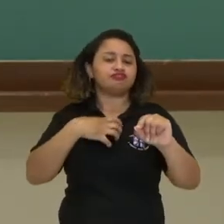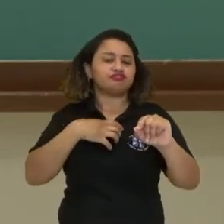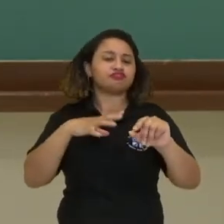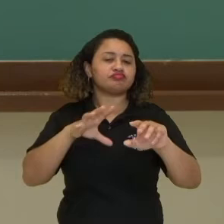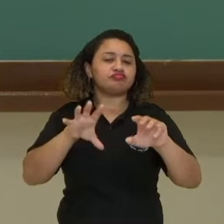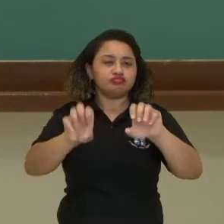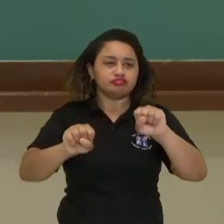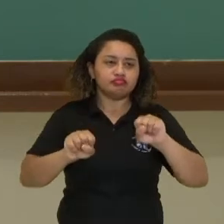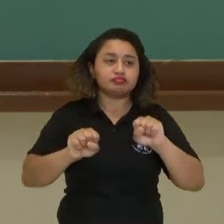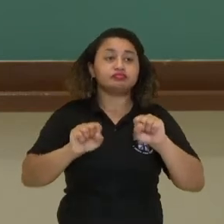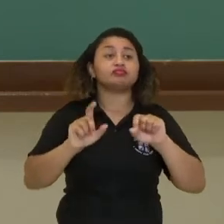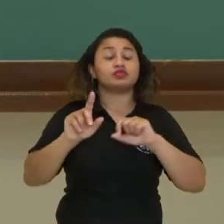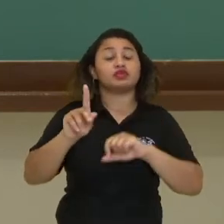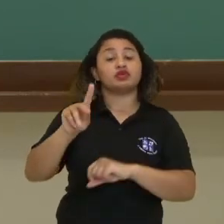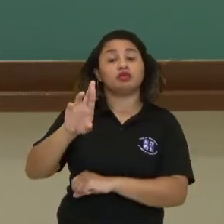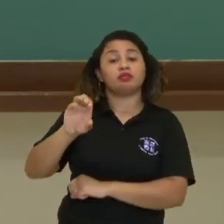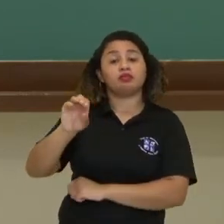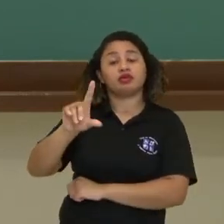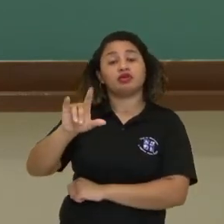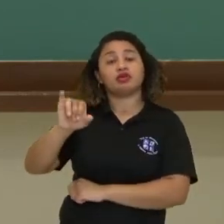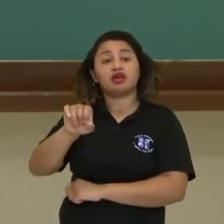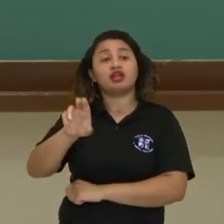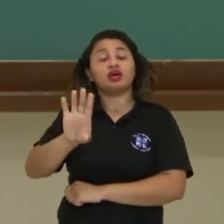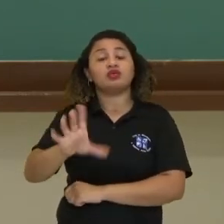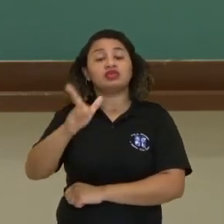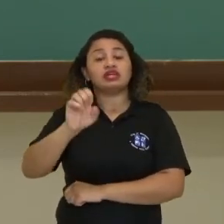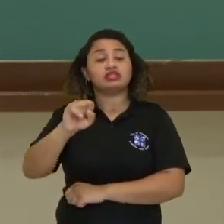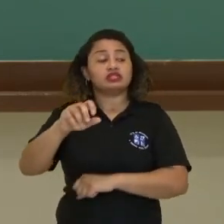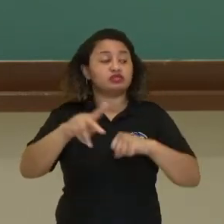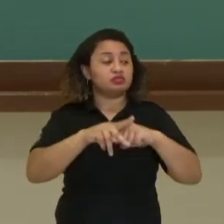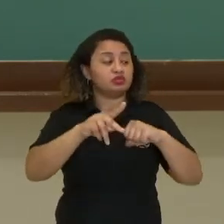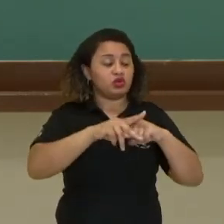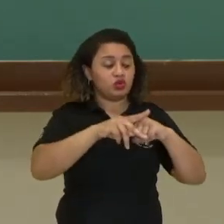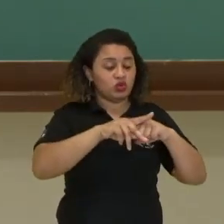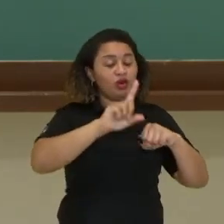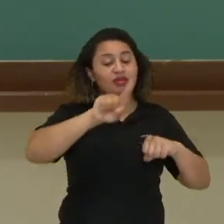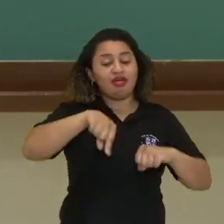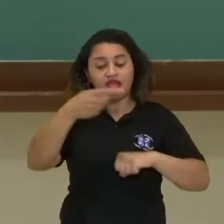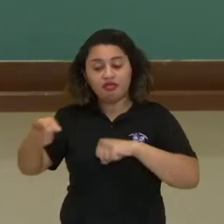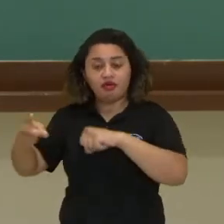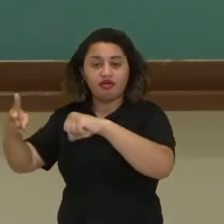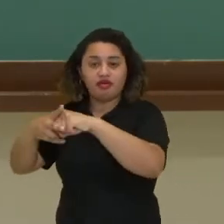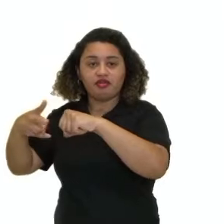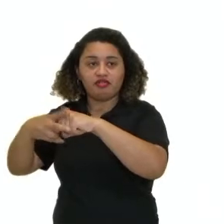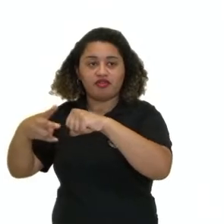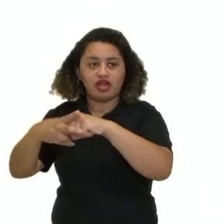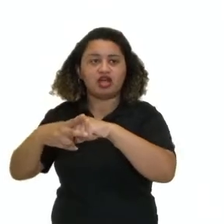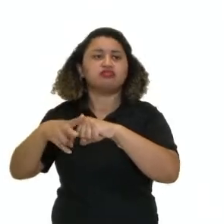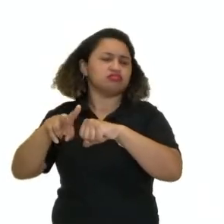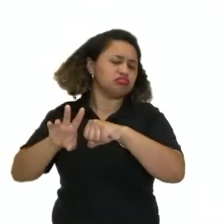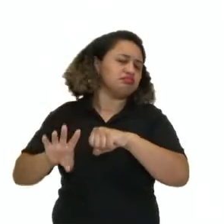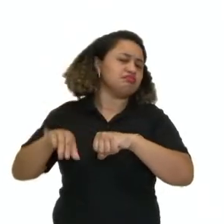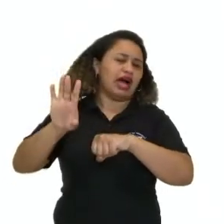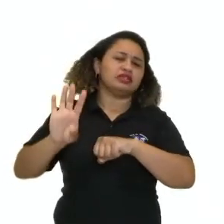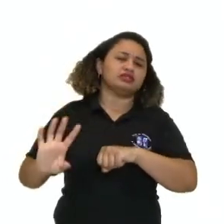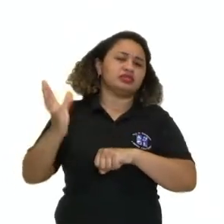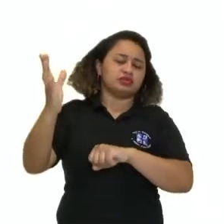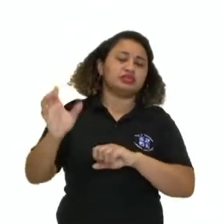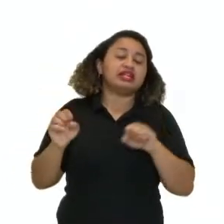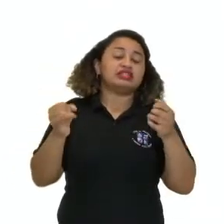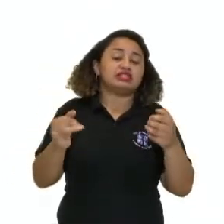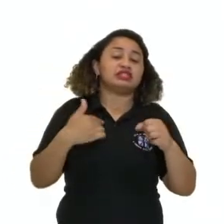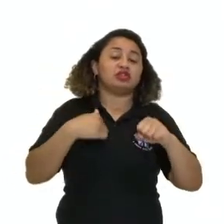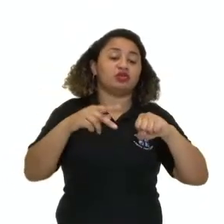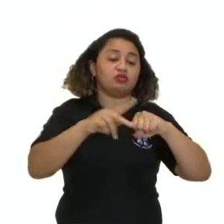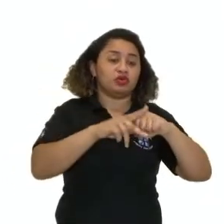pronome, a próclise ocorre quando o pronome está antes do verbo. Então, é mais famosa e recorrente de todas, é quando o pronome